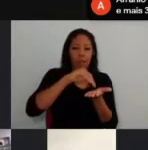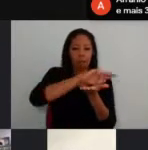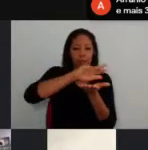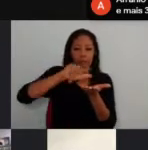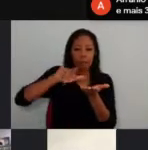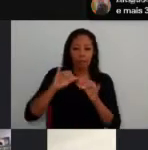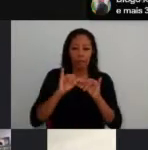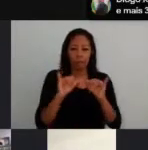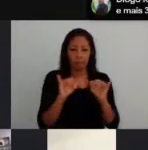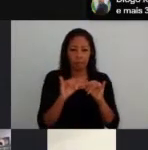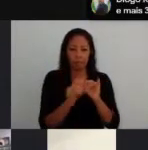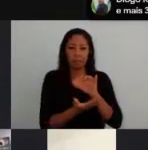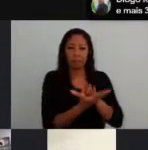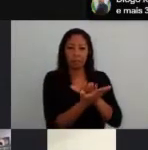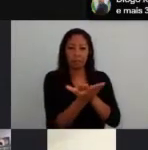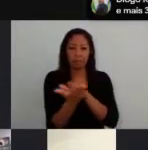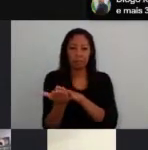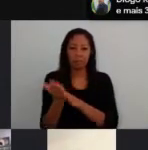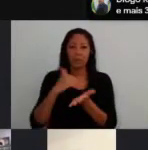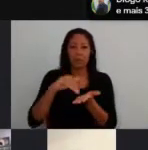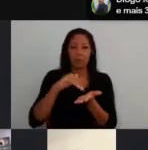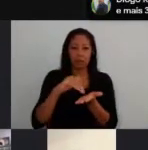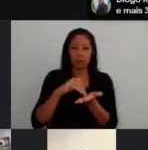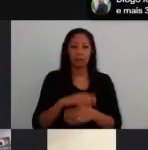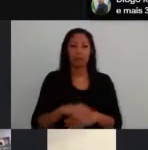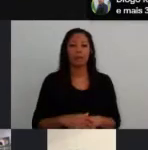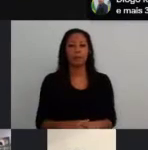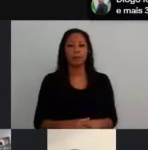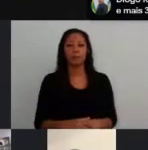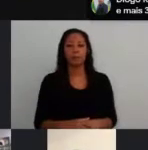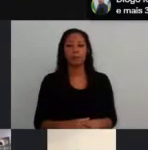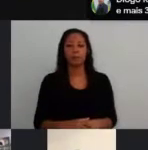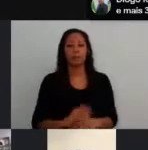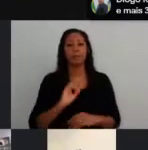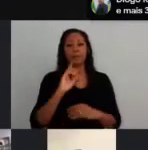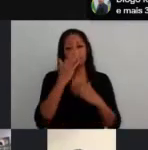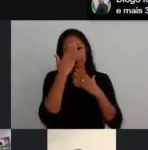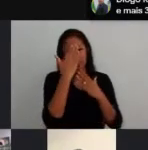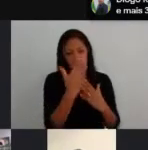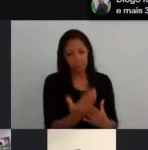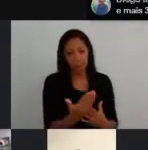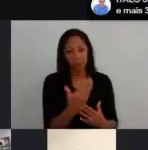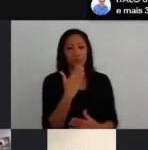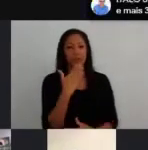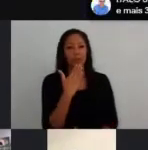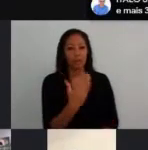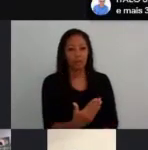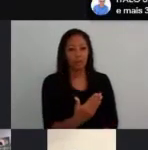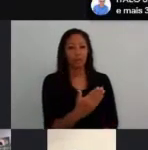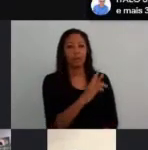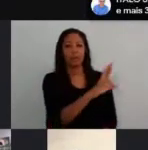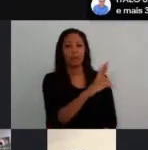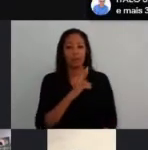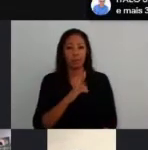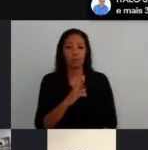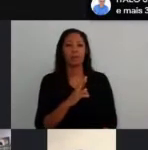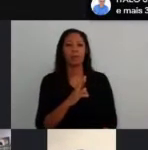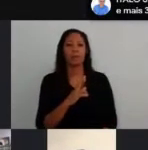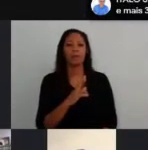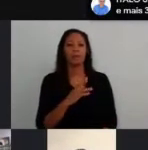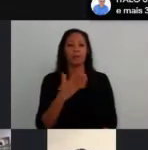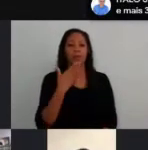os secretários pelas condições das pastas. Também agradeceu as indicações de sua autoria e parabenizou o prefeito Rossano Taveira pelos secretários que assumiram